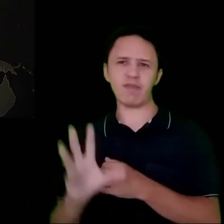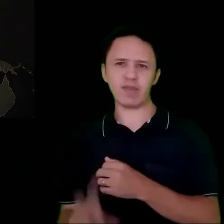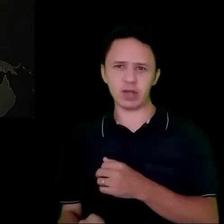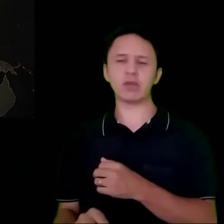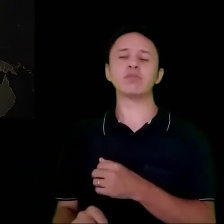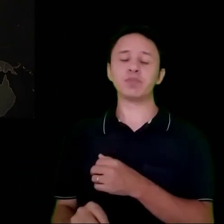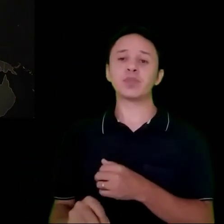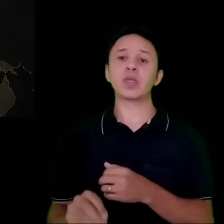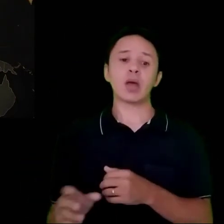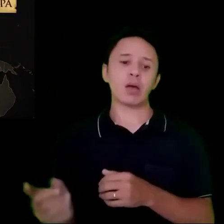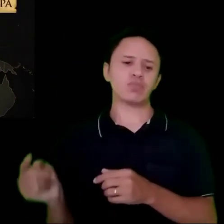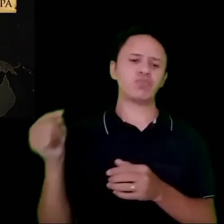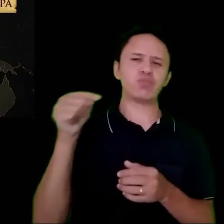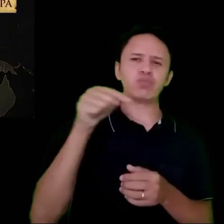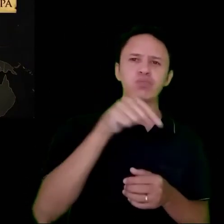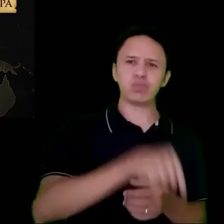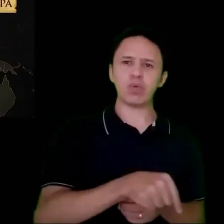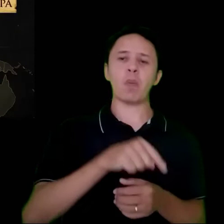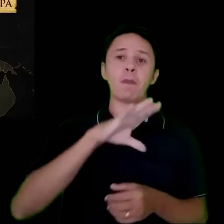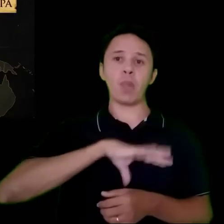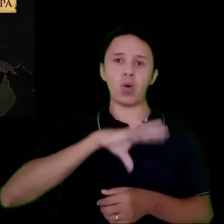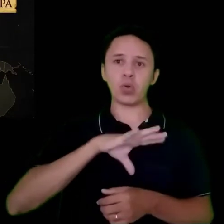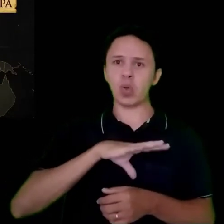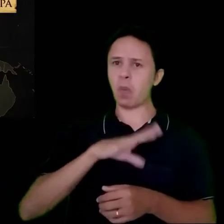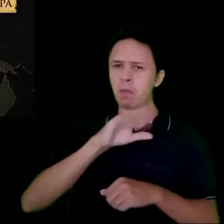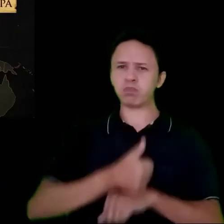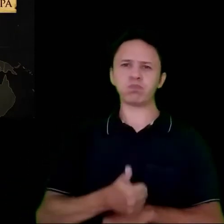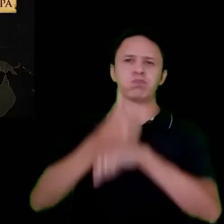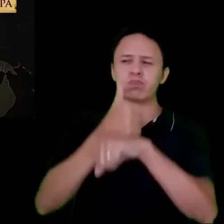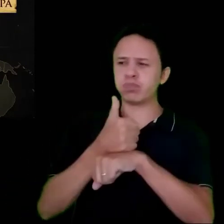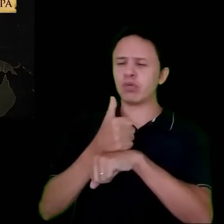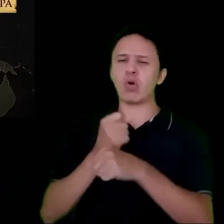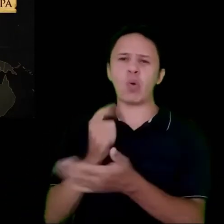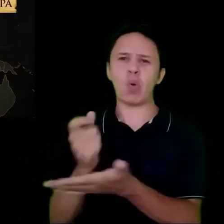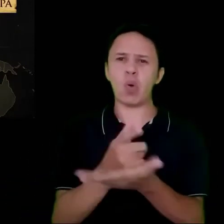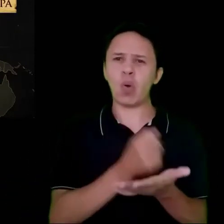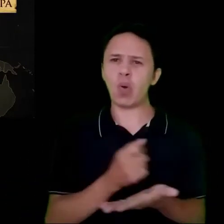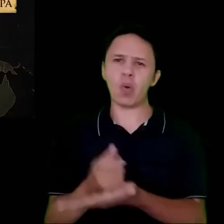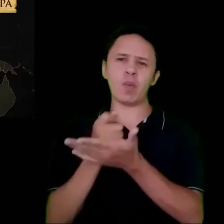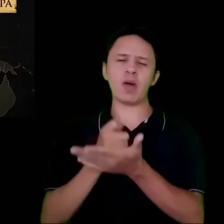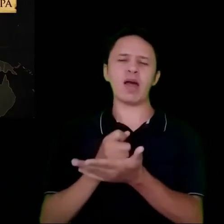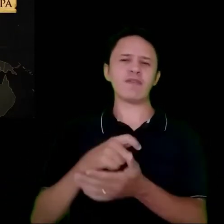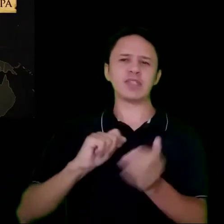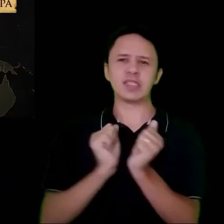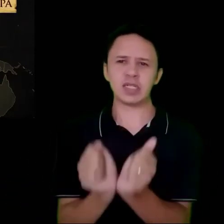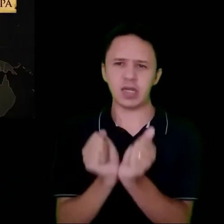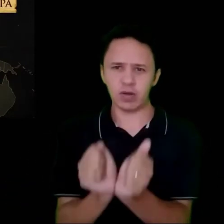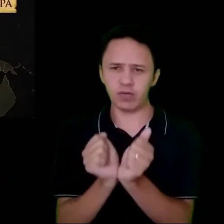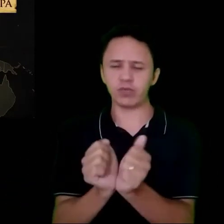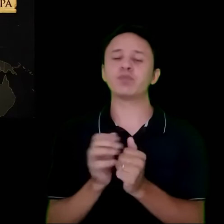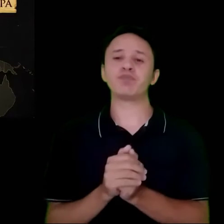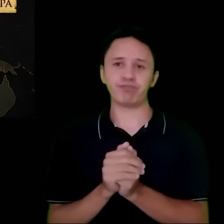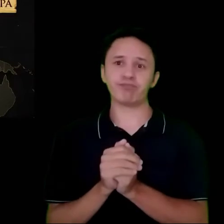geográfica privilegiada, Portugal torna-se o maior centro mercador de escravizados da Europa. No século XVI, mesmo